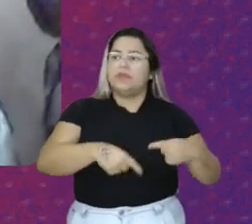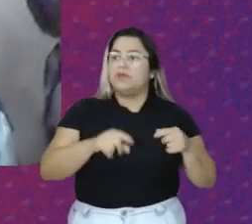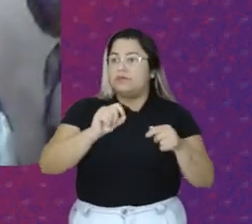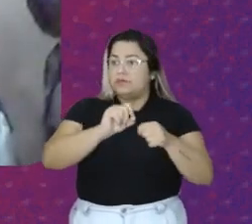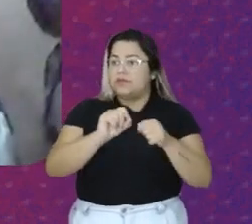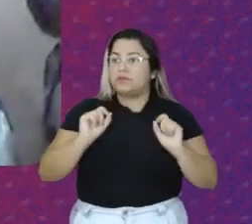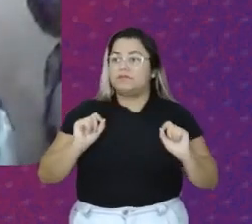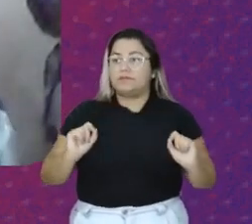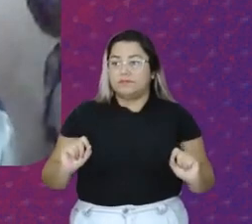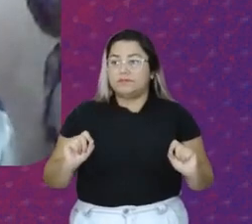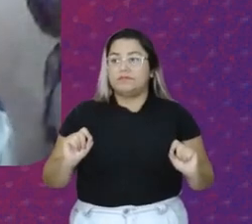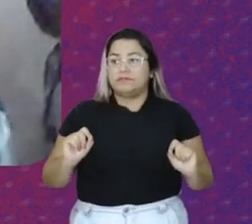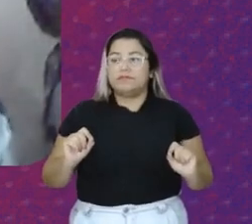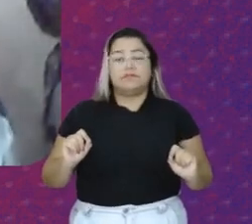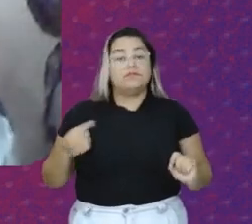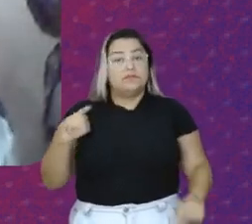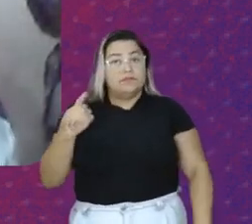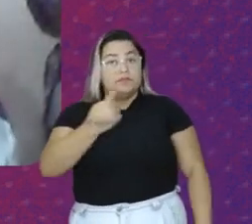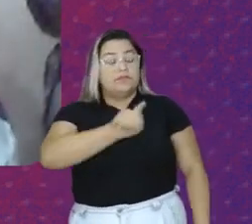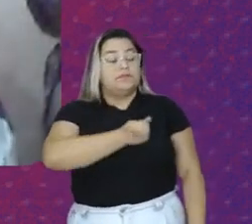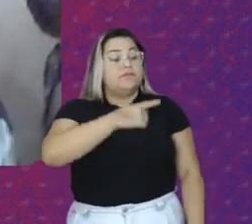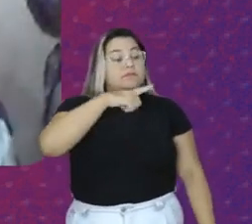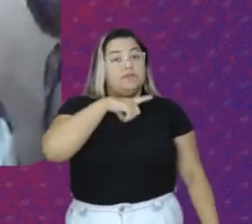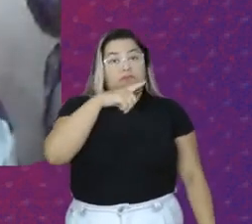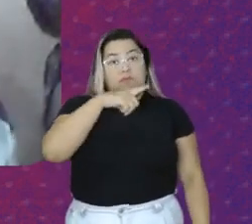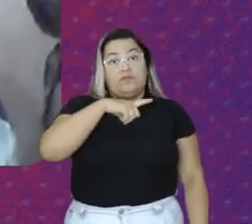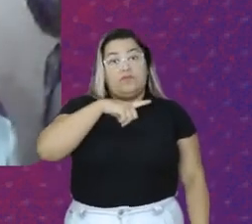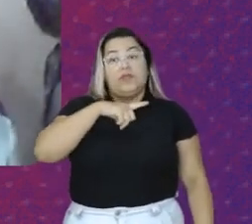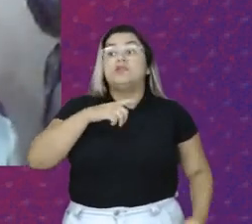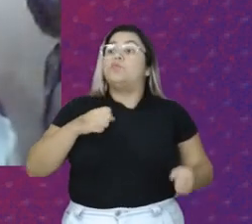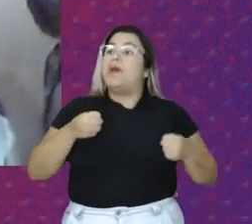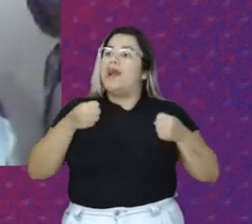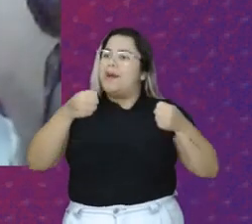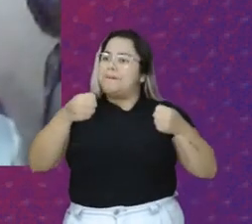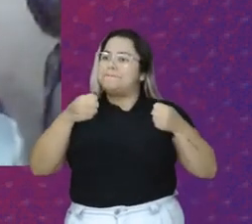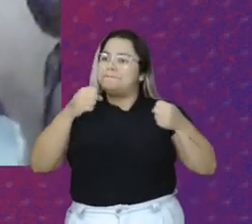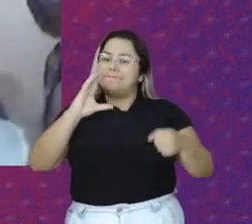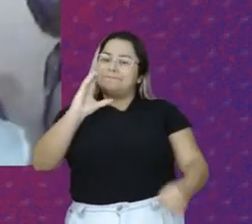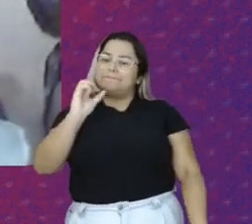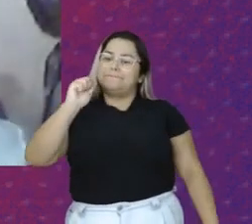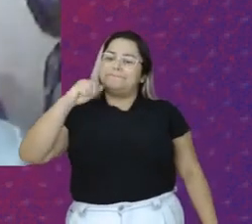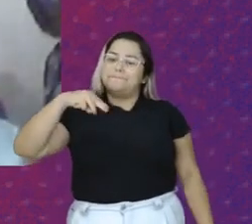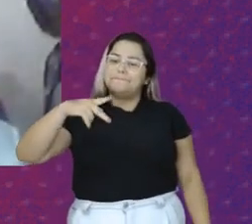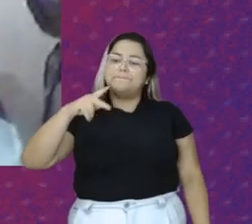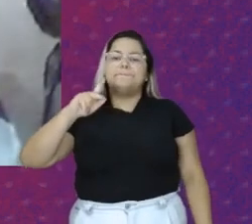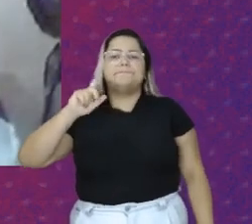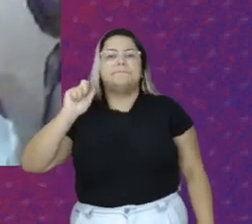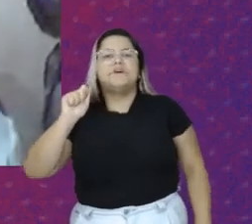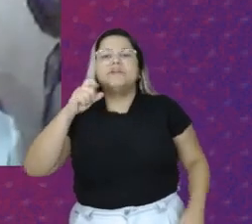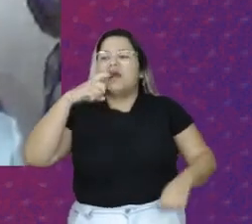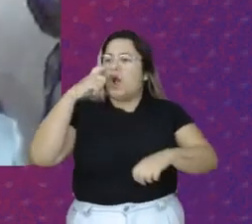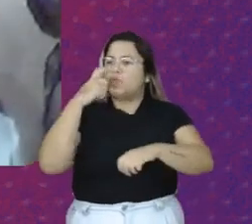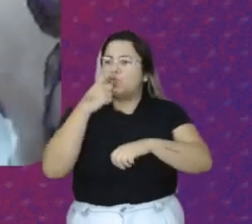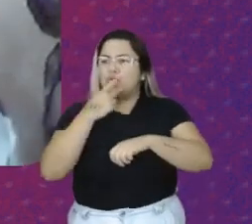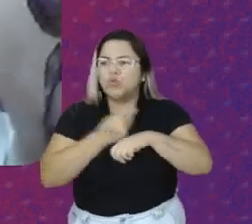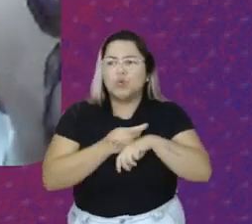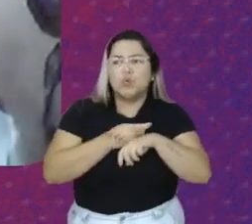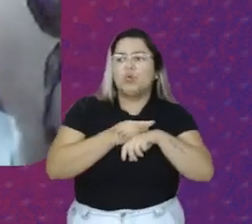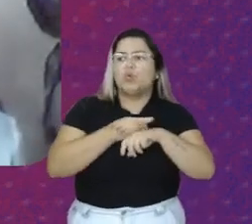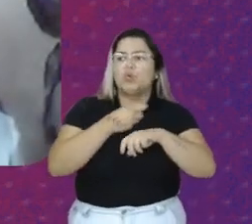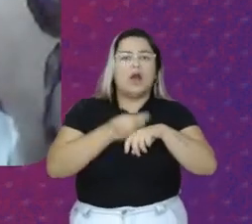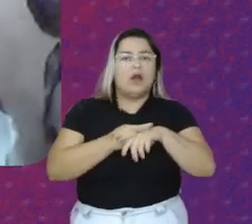com que nós tivéssemos uma campanha bem dura, bem dura.